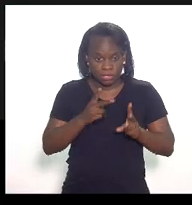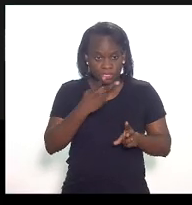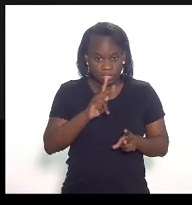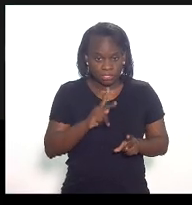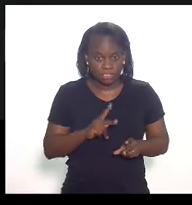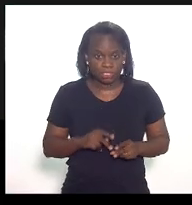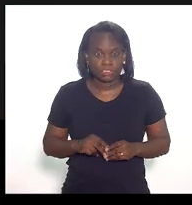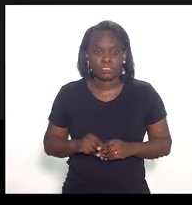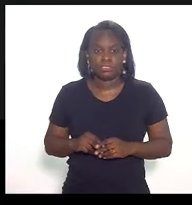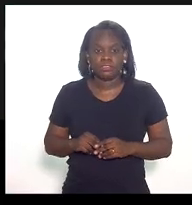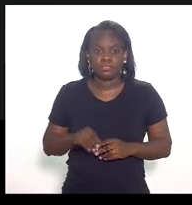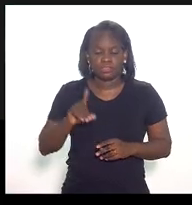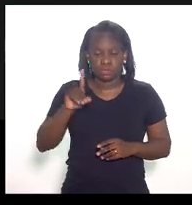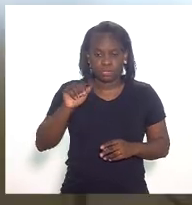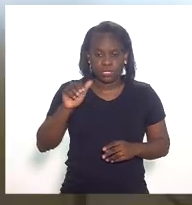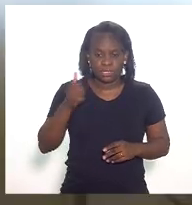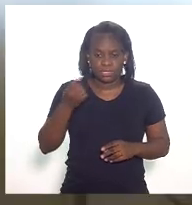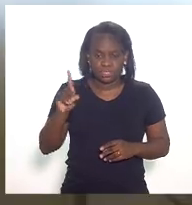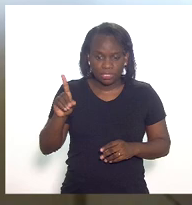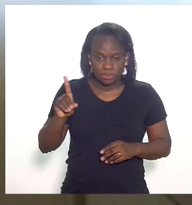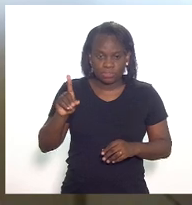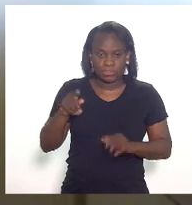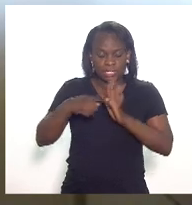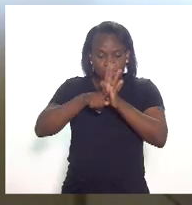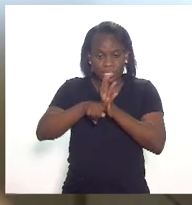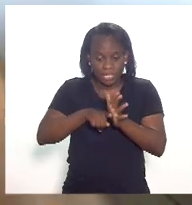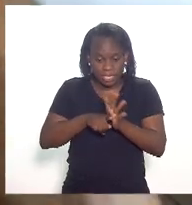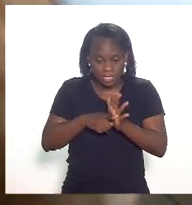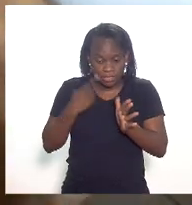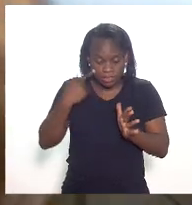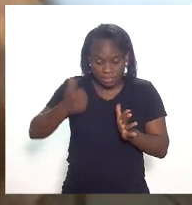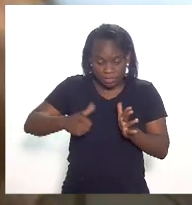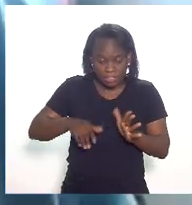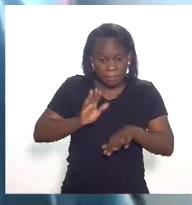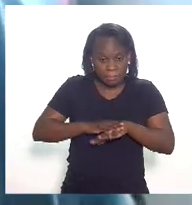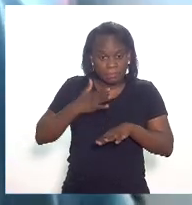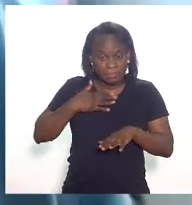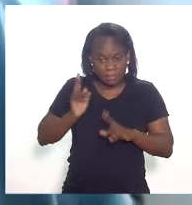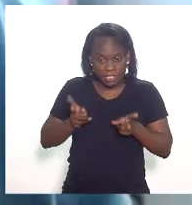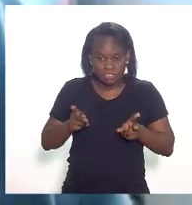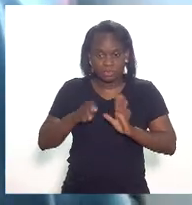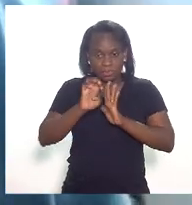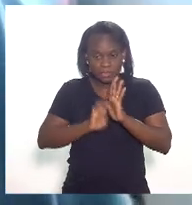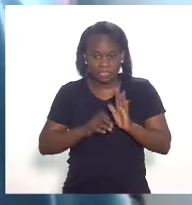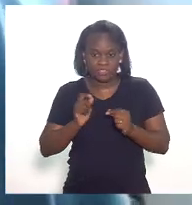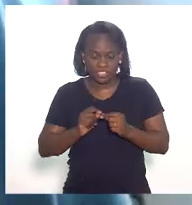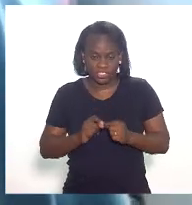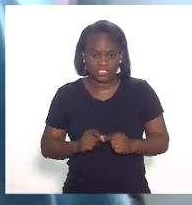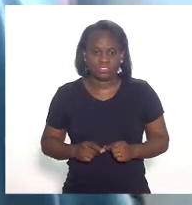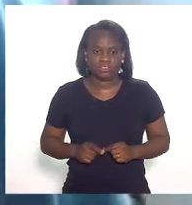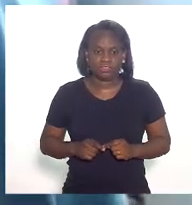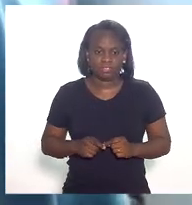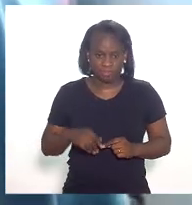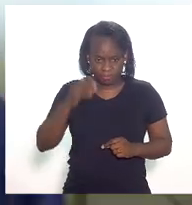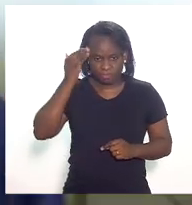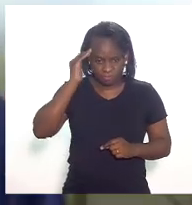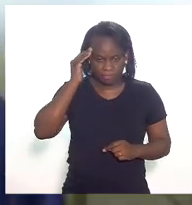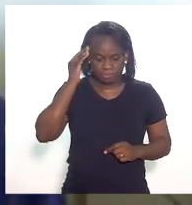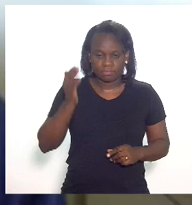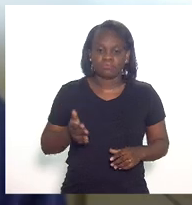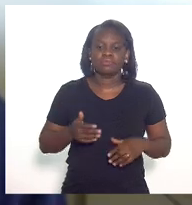sua. A doação, estou fazendo análise crítica da minha própria... Entendi, entendi agora, entendi.